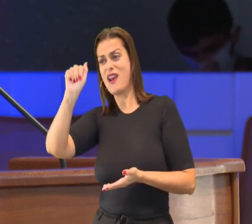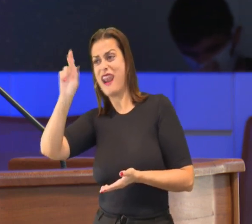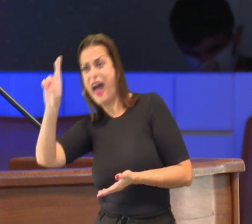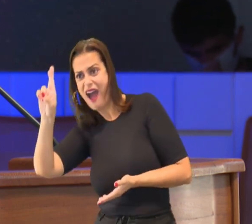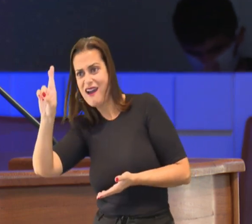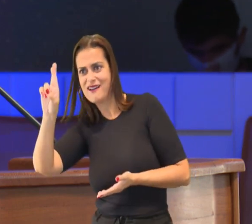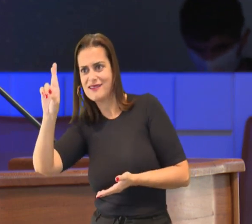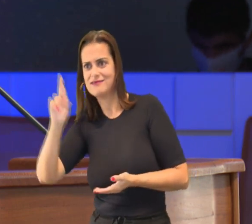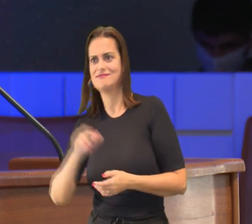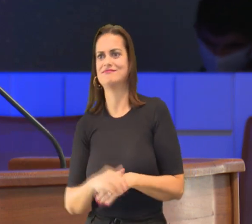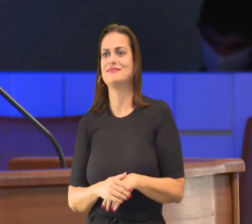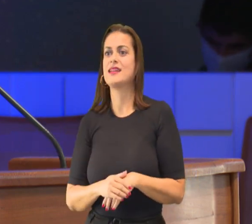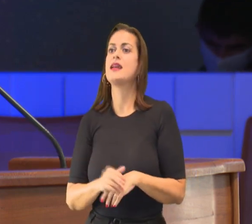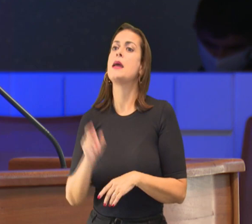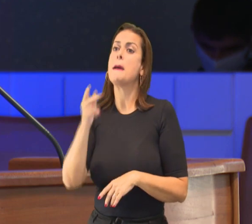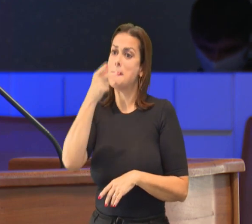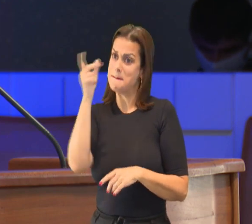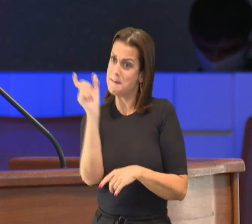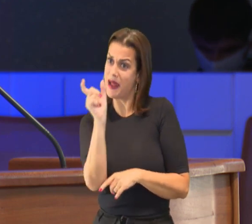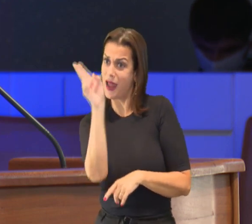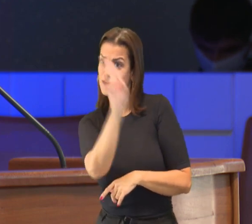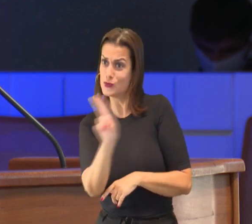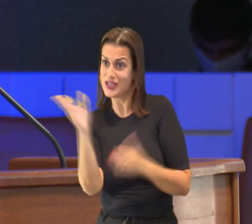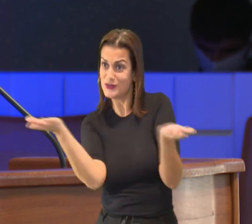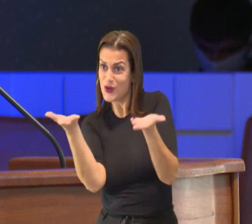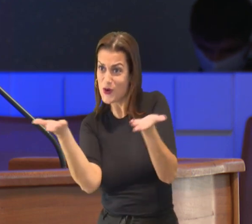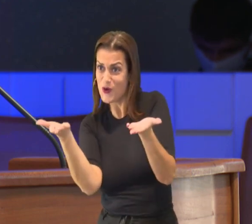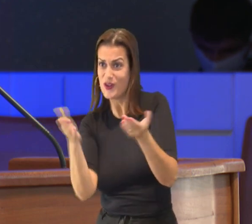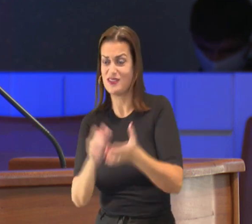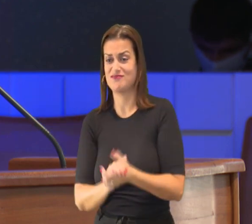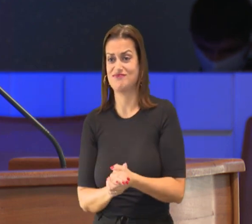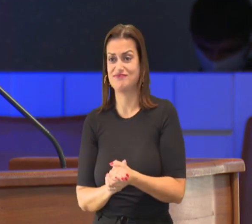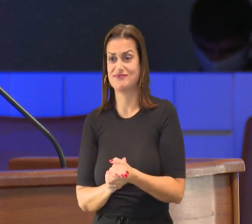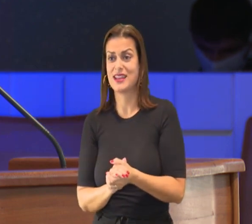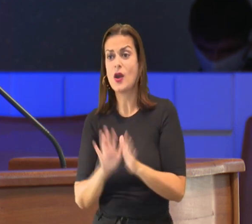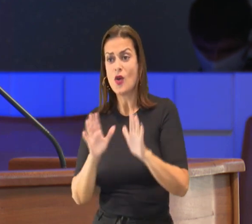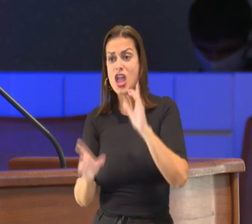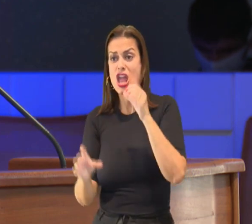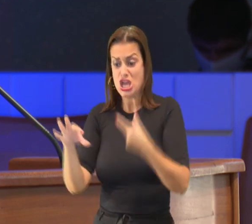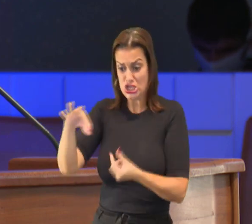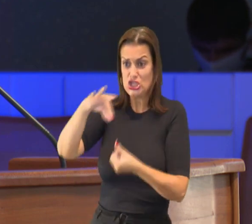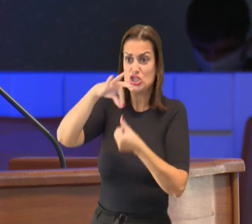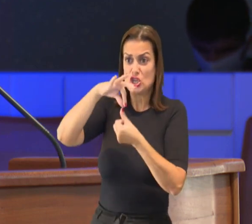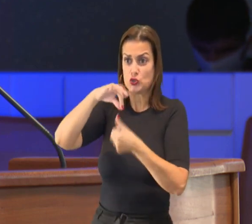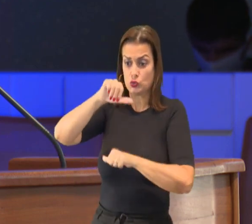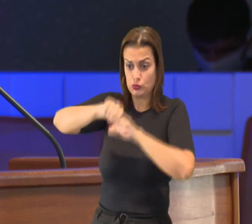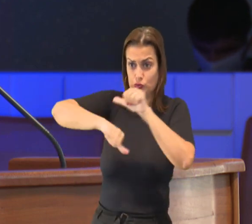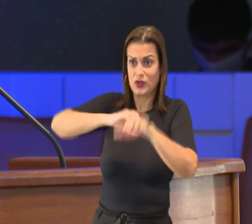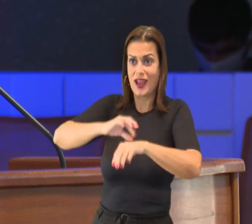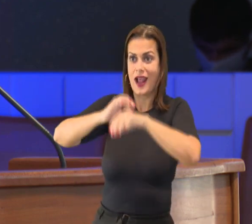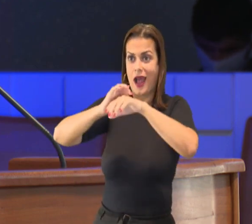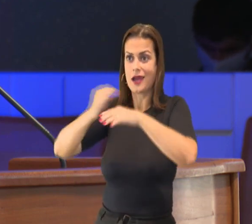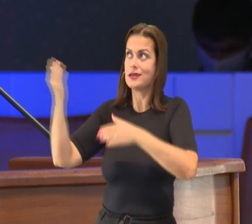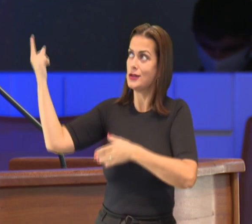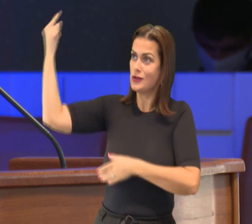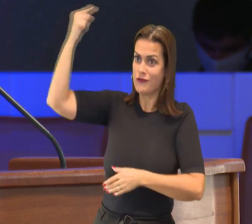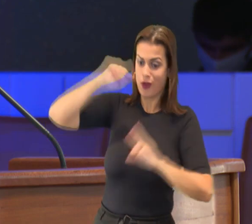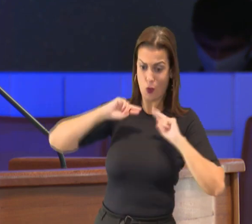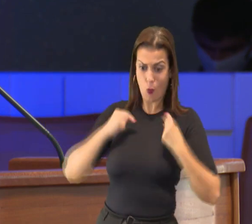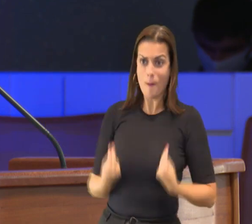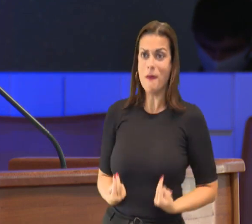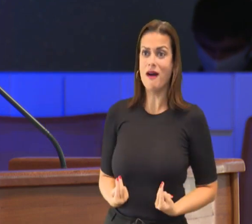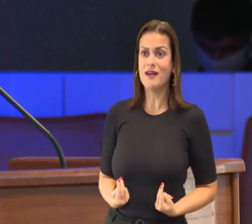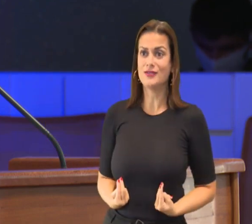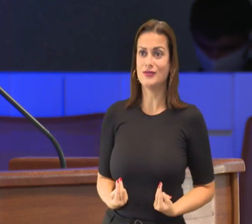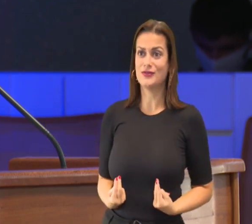que em João capítulo 1, verso 14, nós encontramos esta palavra: Jesus se fez carne e habitou entre nós. Olha